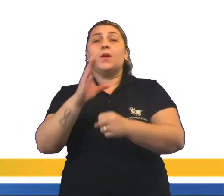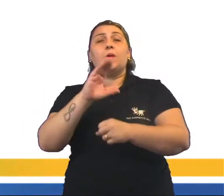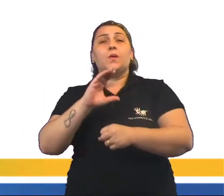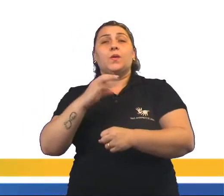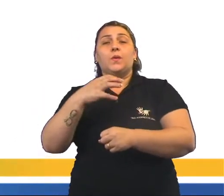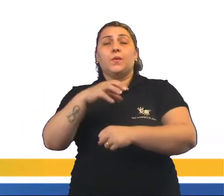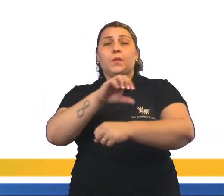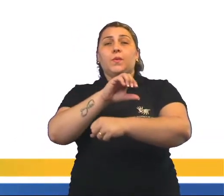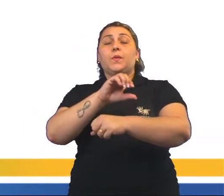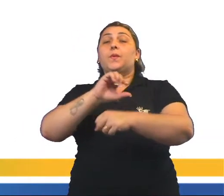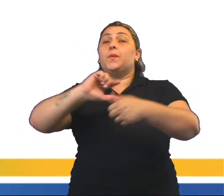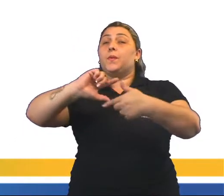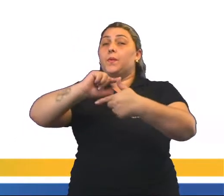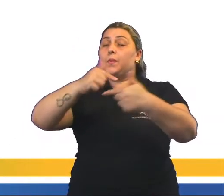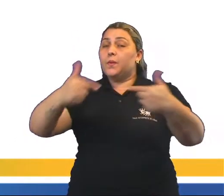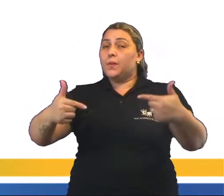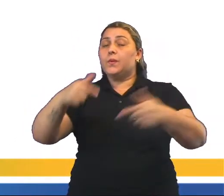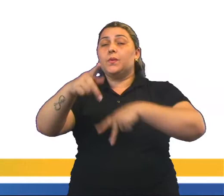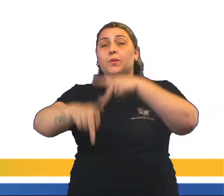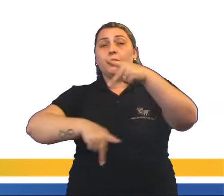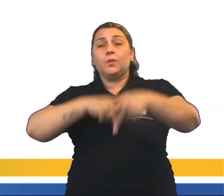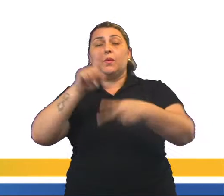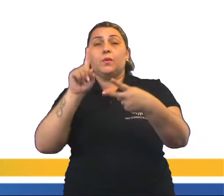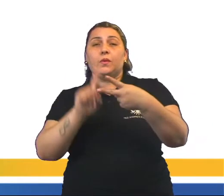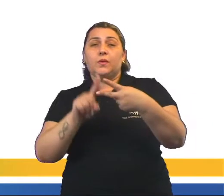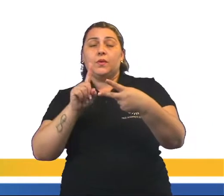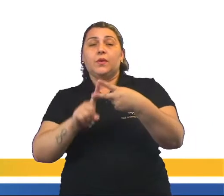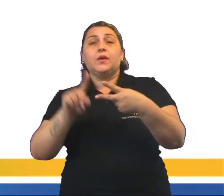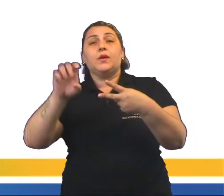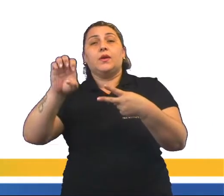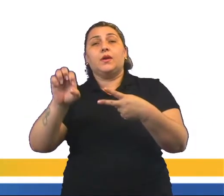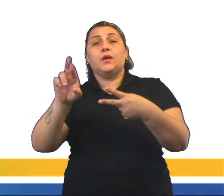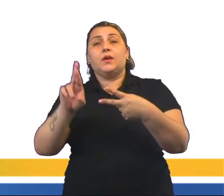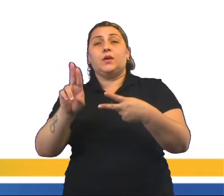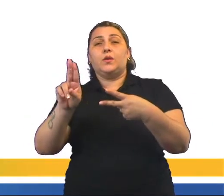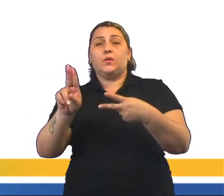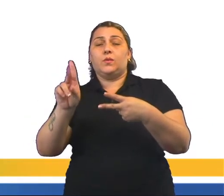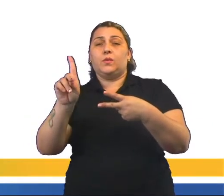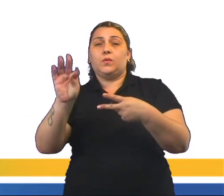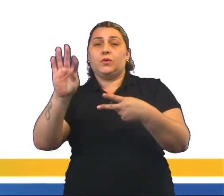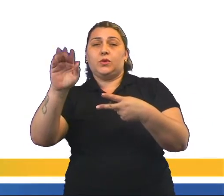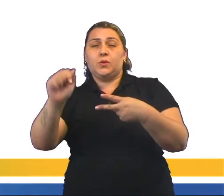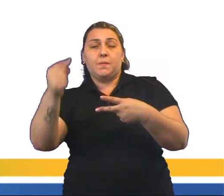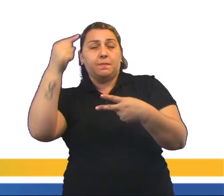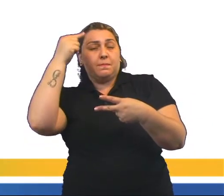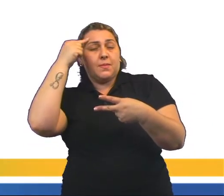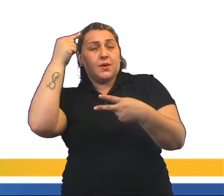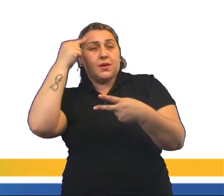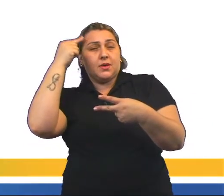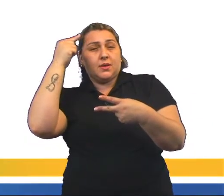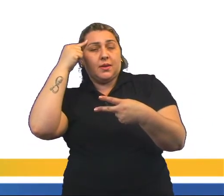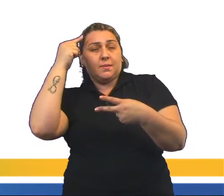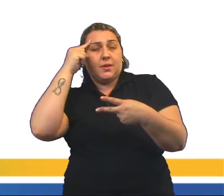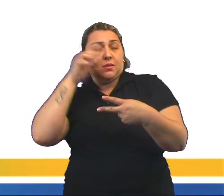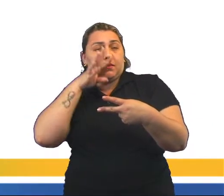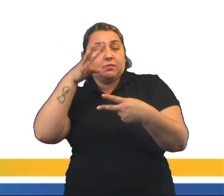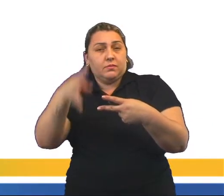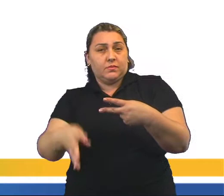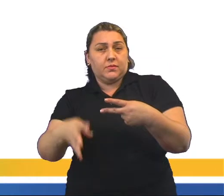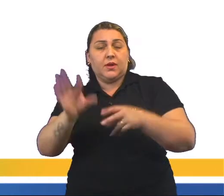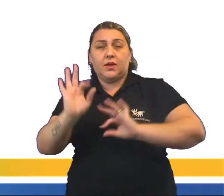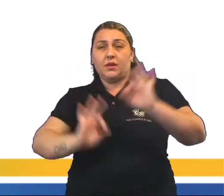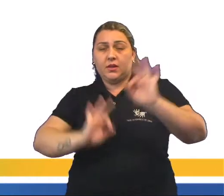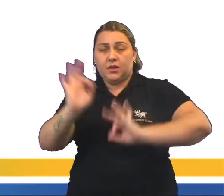costumes e tradições do povo. Por outro lado, a cultura erudita estaria relacionada com um pensamento mais crítico, elaborado